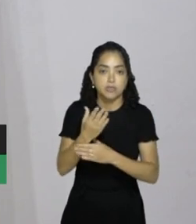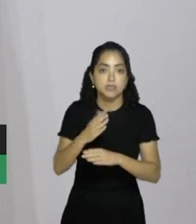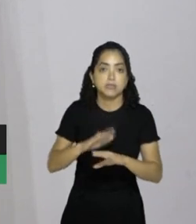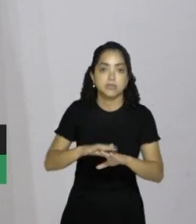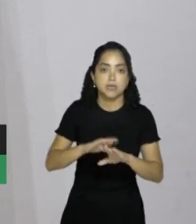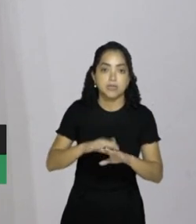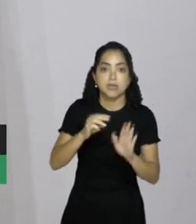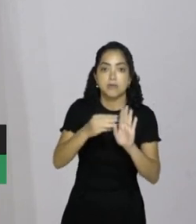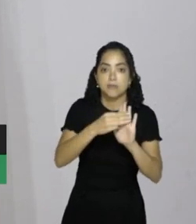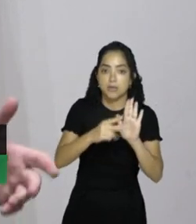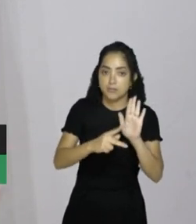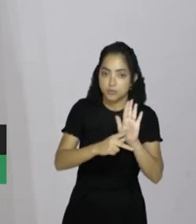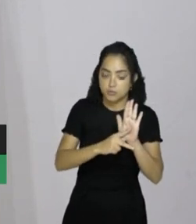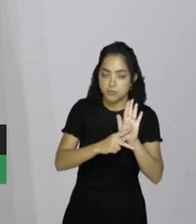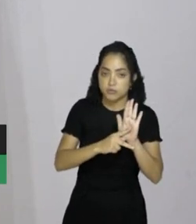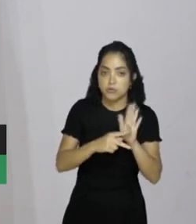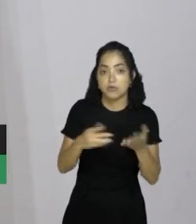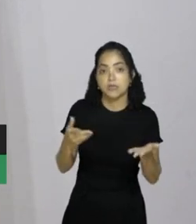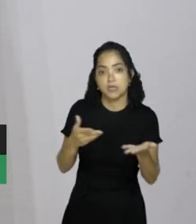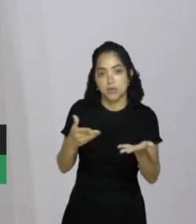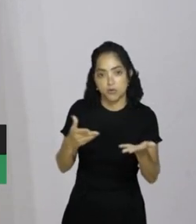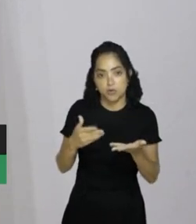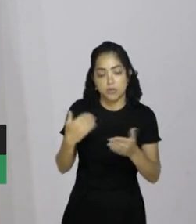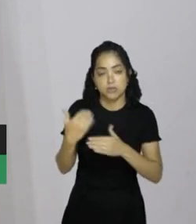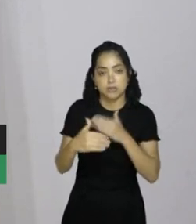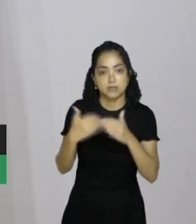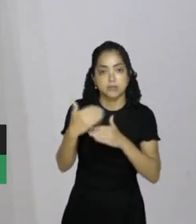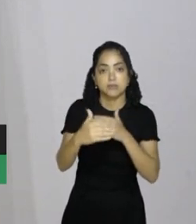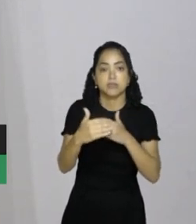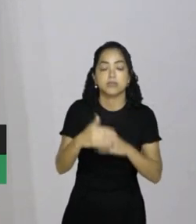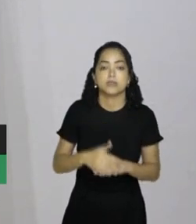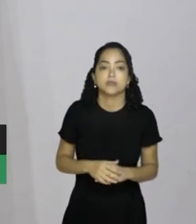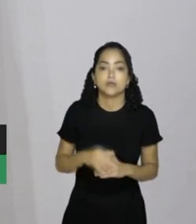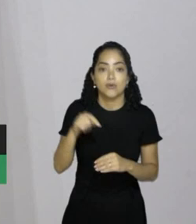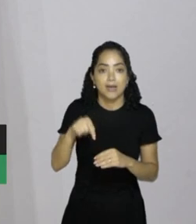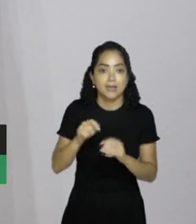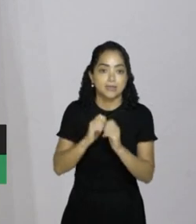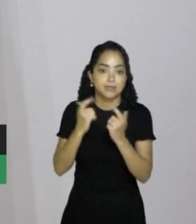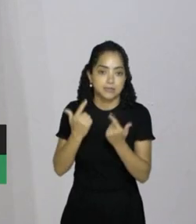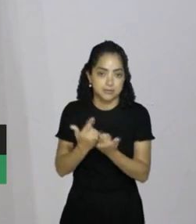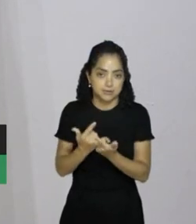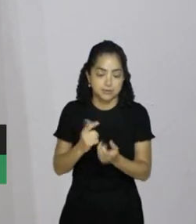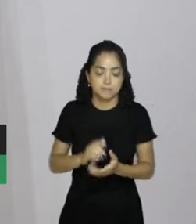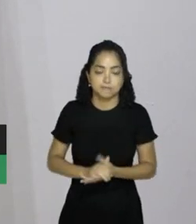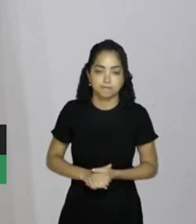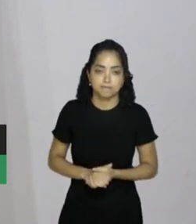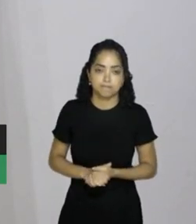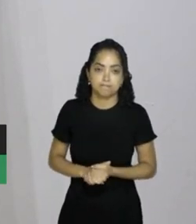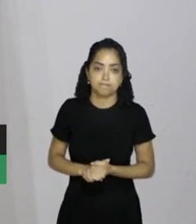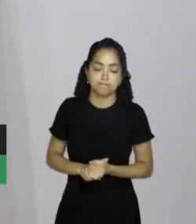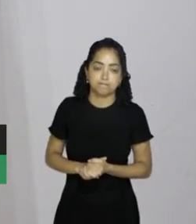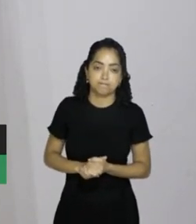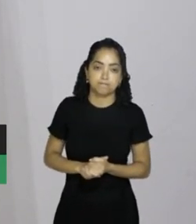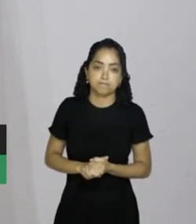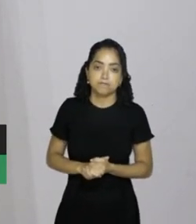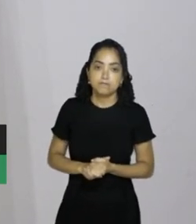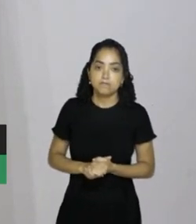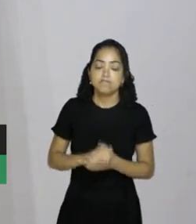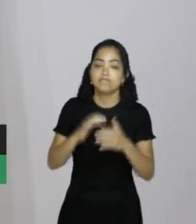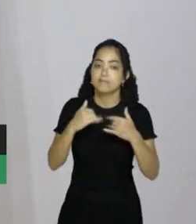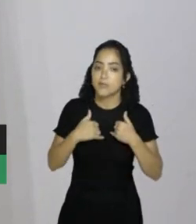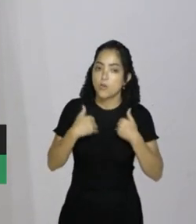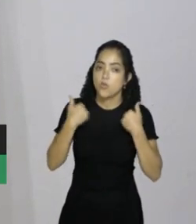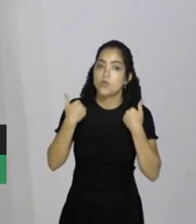Provisória do governo que agora está transmitando aqui na casa Legislativa é um orgulho